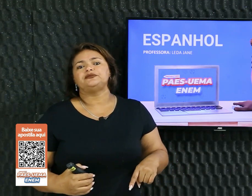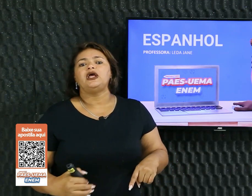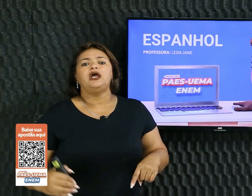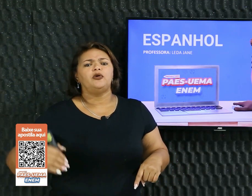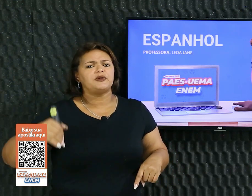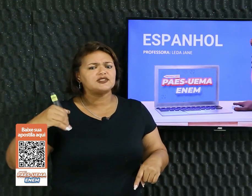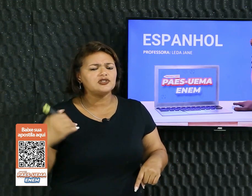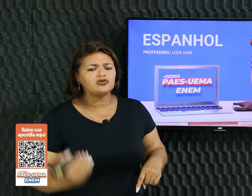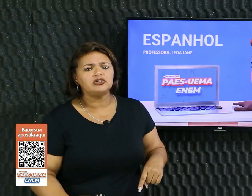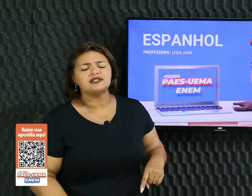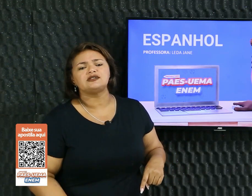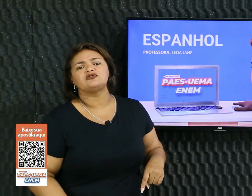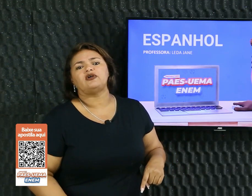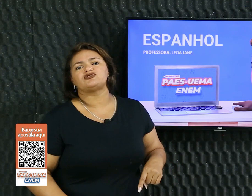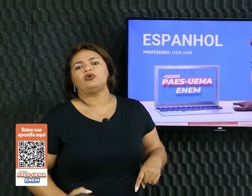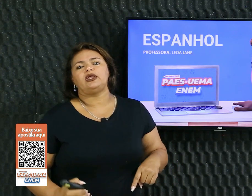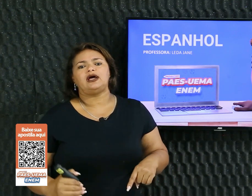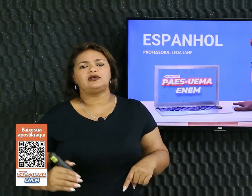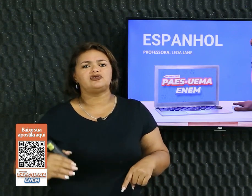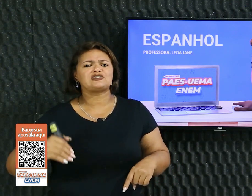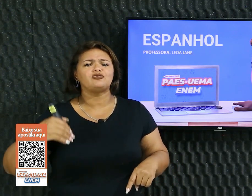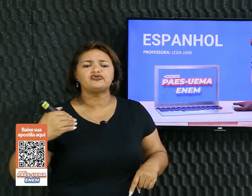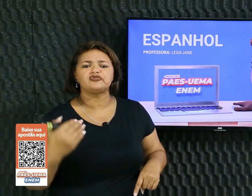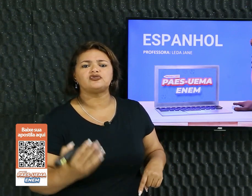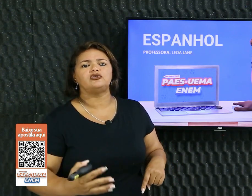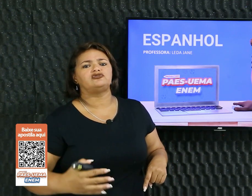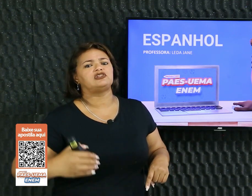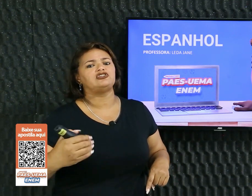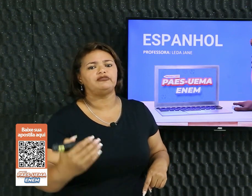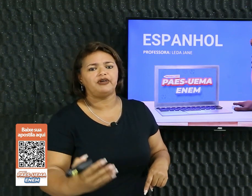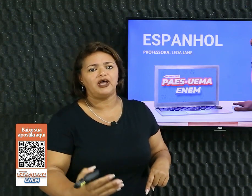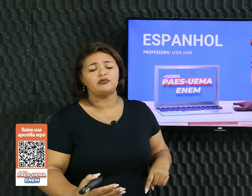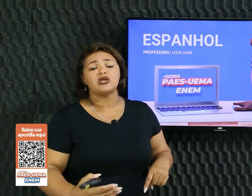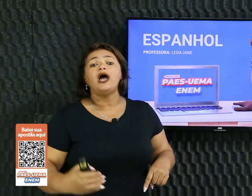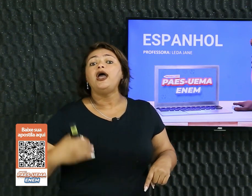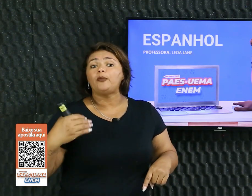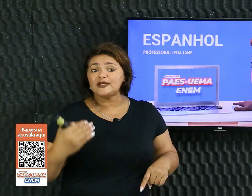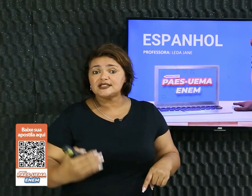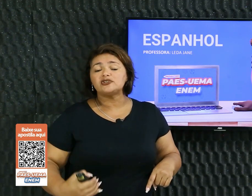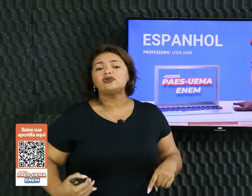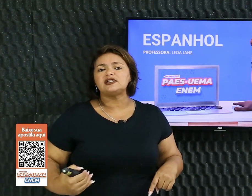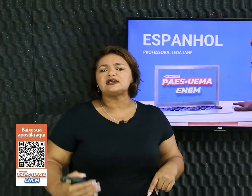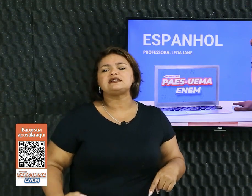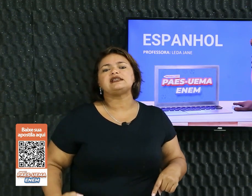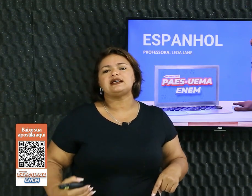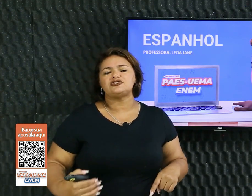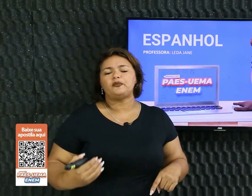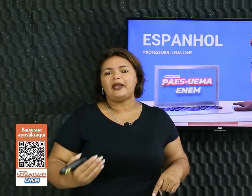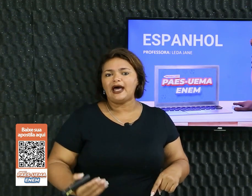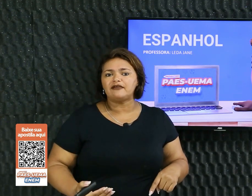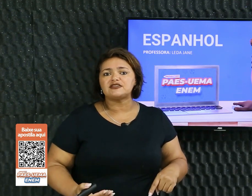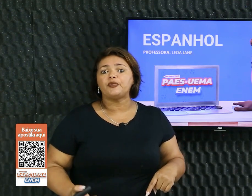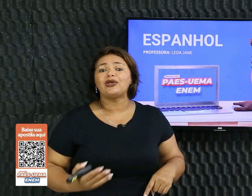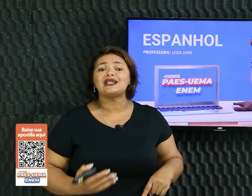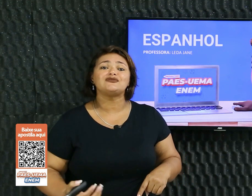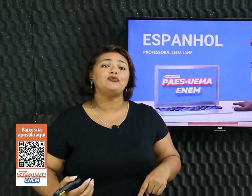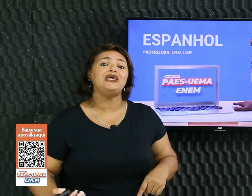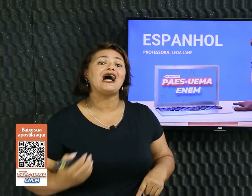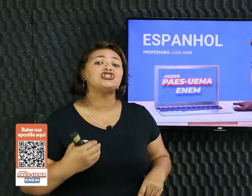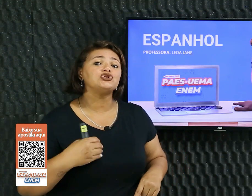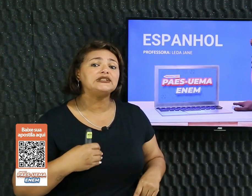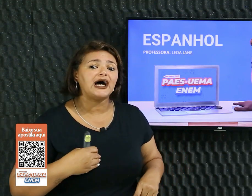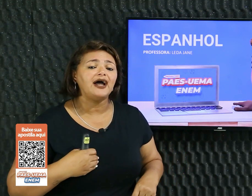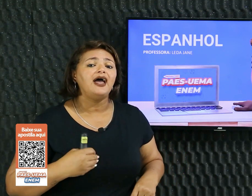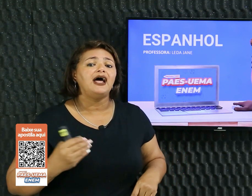verbos. Eu preciso conhecer os falsos cognatos, as conjunções, os advérbios. Eu preciso conhecer essas classes de palavras porque elas vão